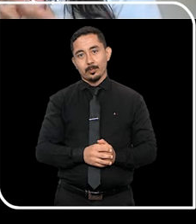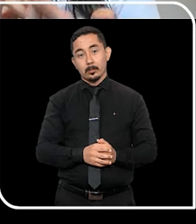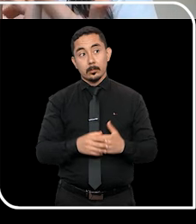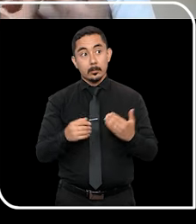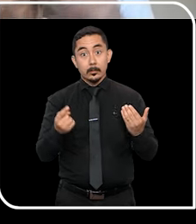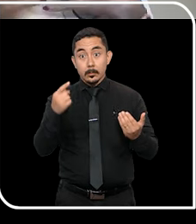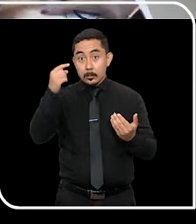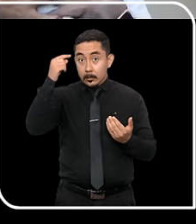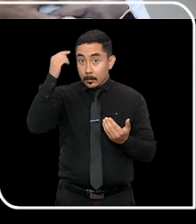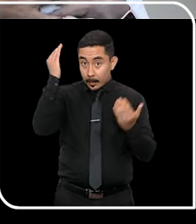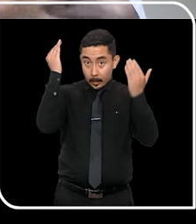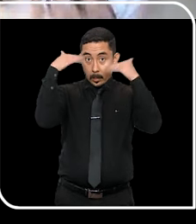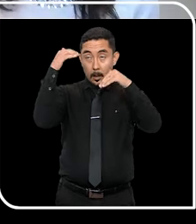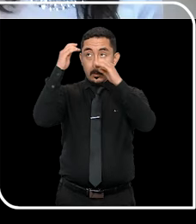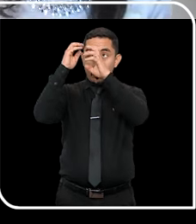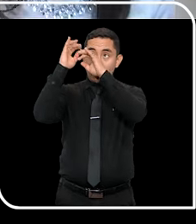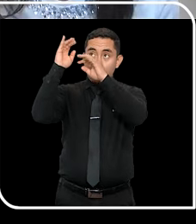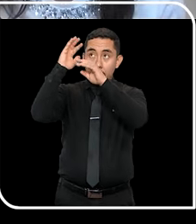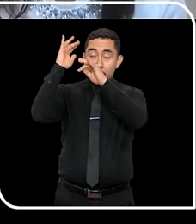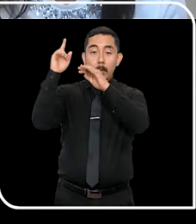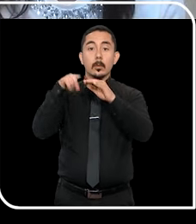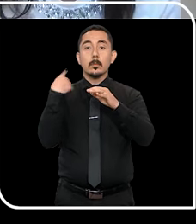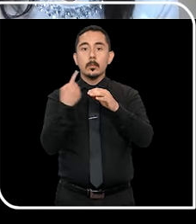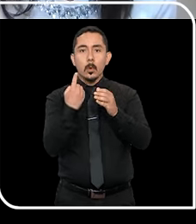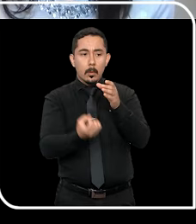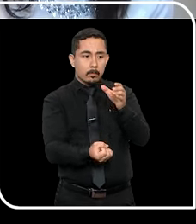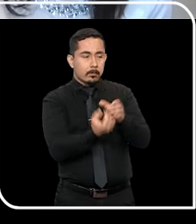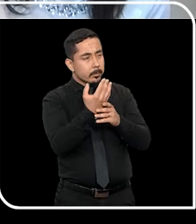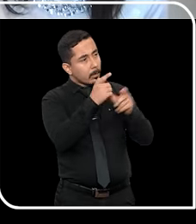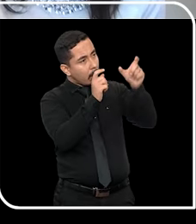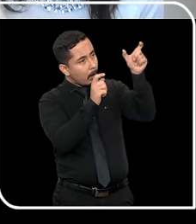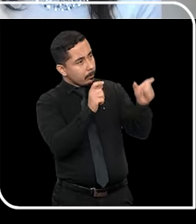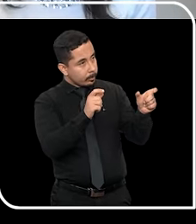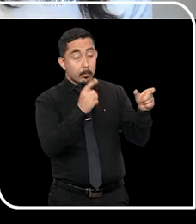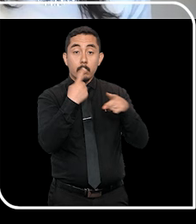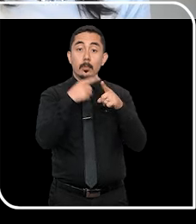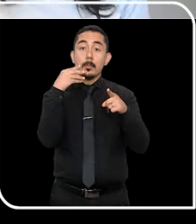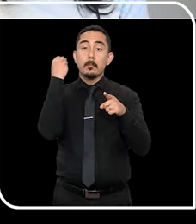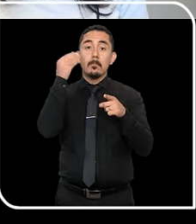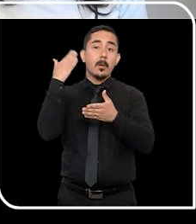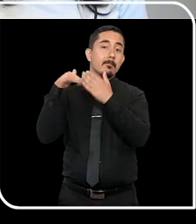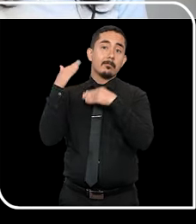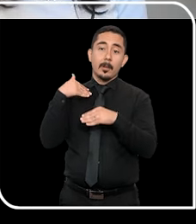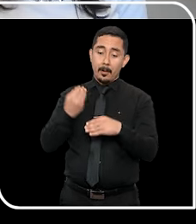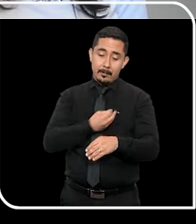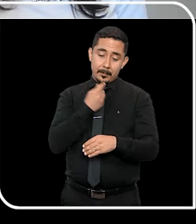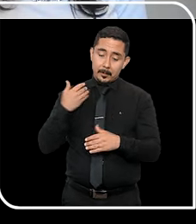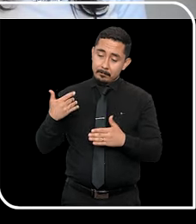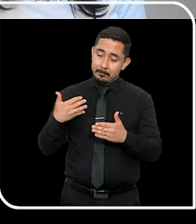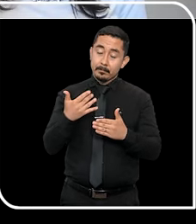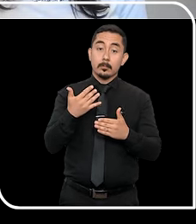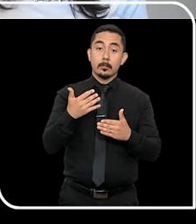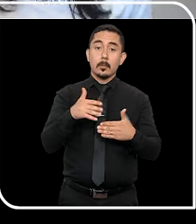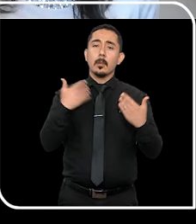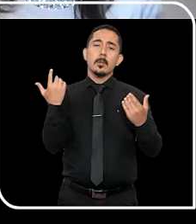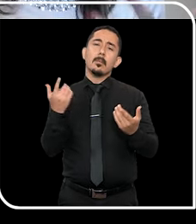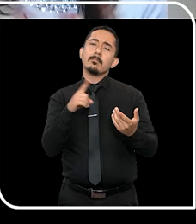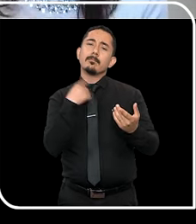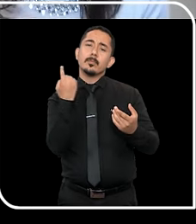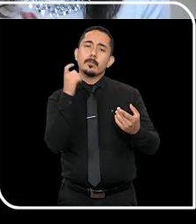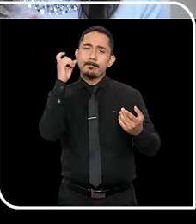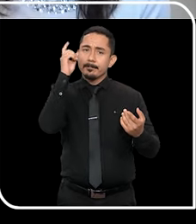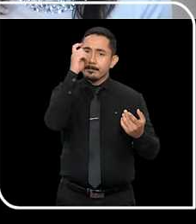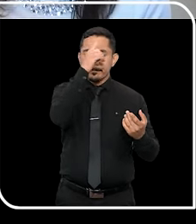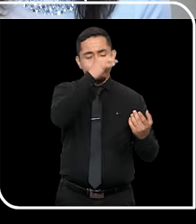pessoa de acordo com as experiências que a gente teve ao longo da vida né E porque então que a gente tem essa